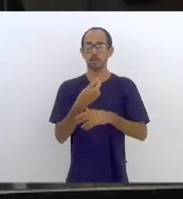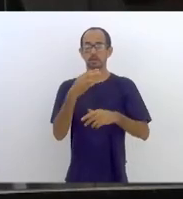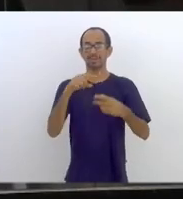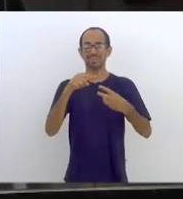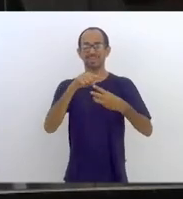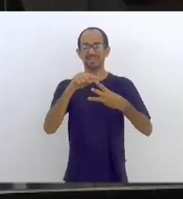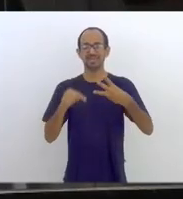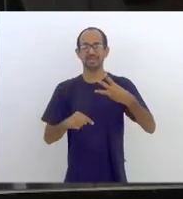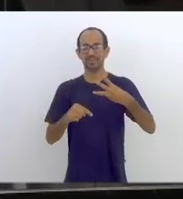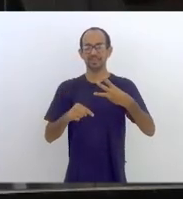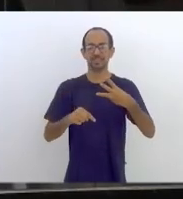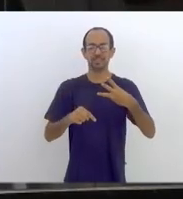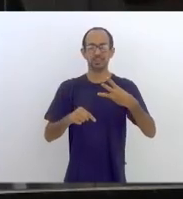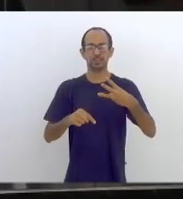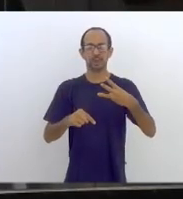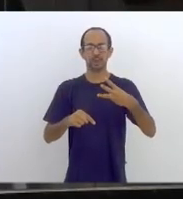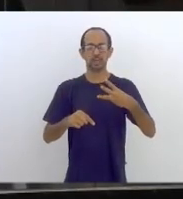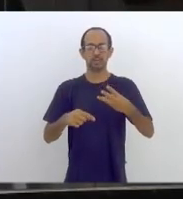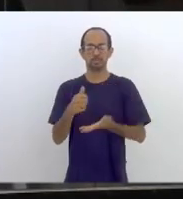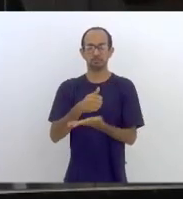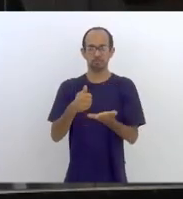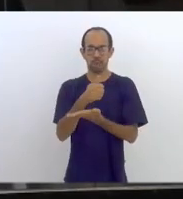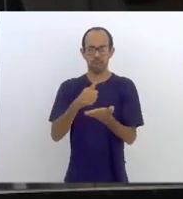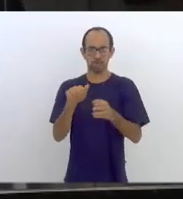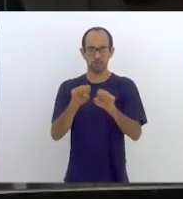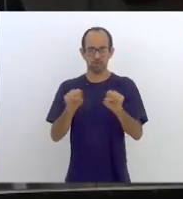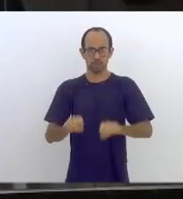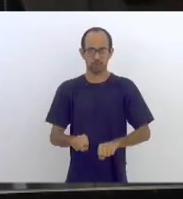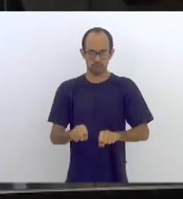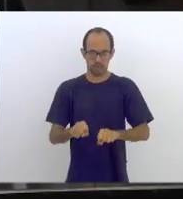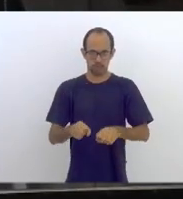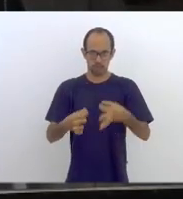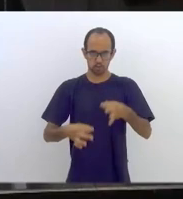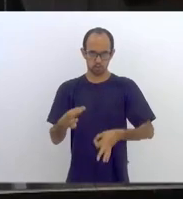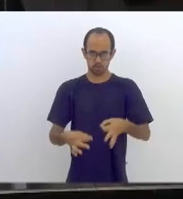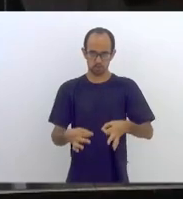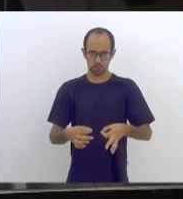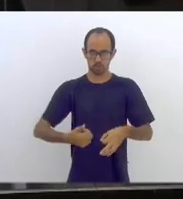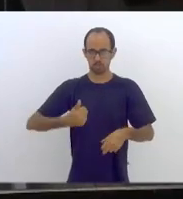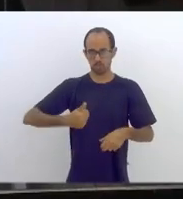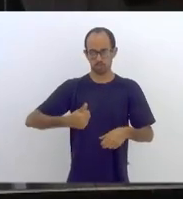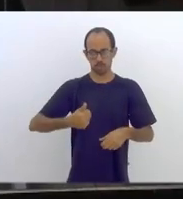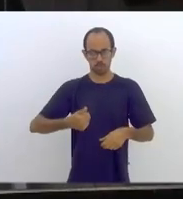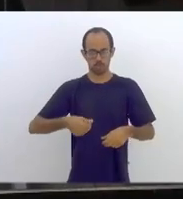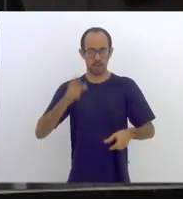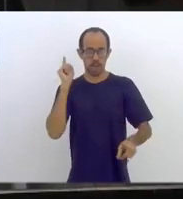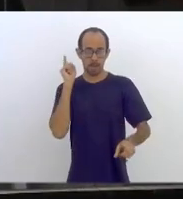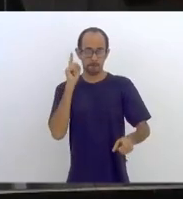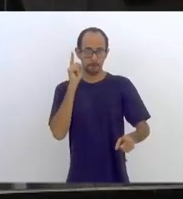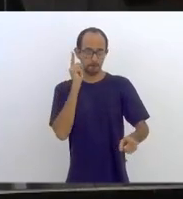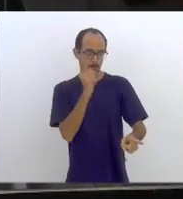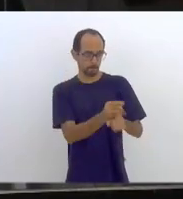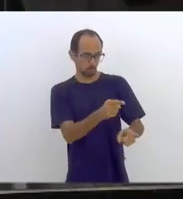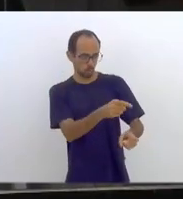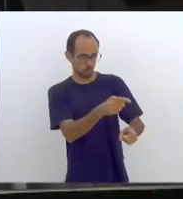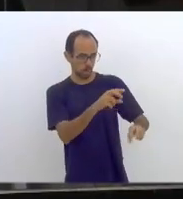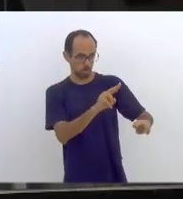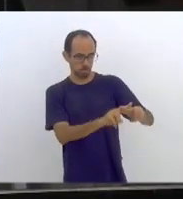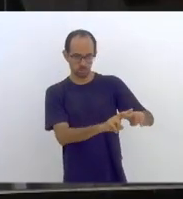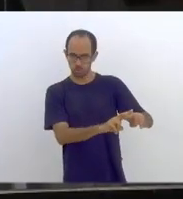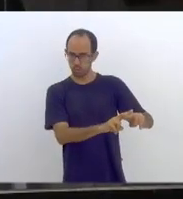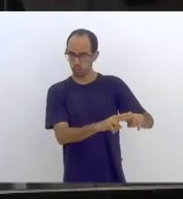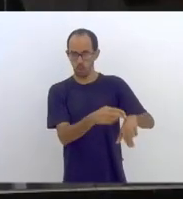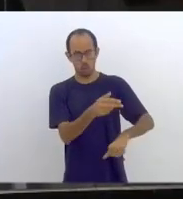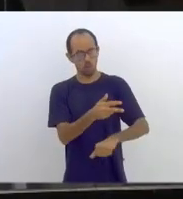basilares do nosso sistema jurídico O primeiro é o conceito da prisão em flagrante como se um vídeo na internet